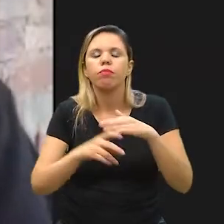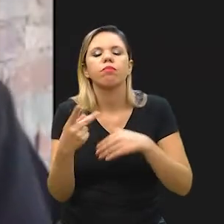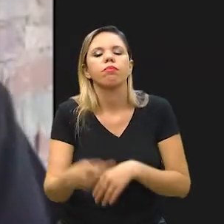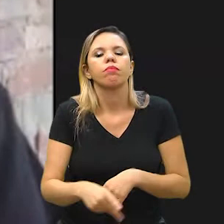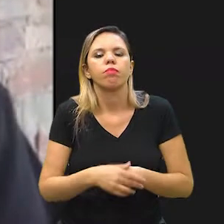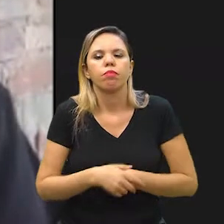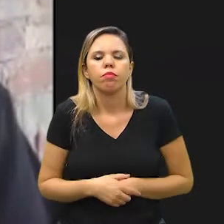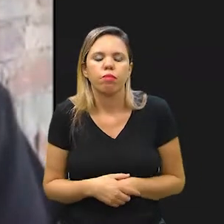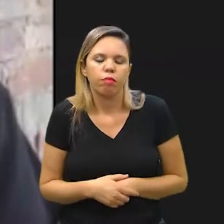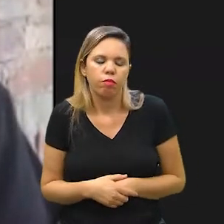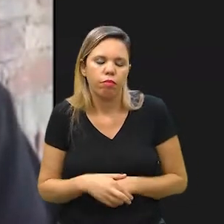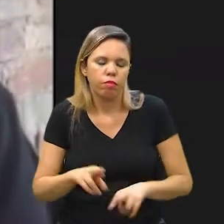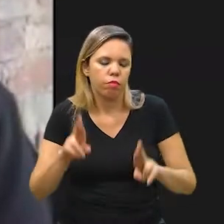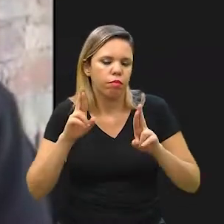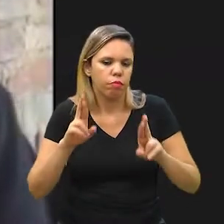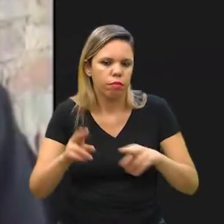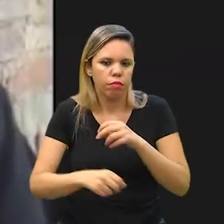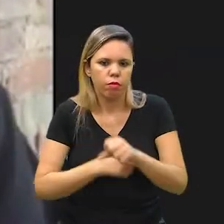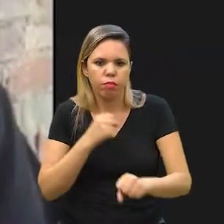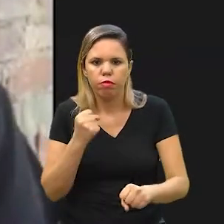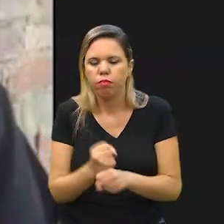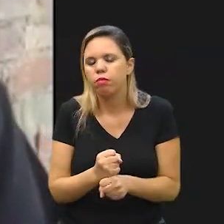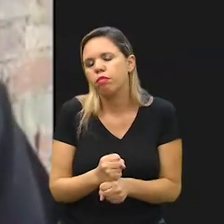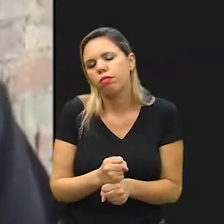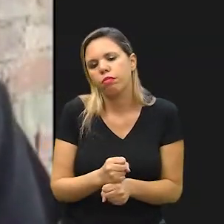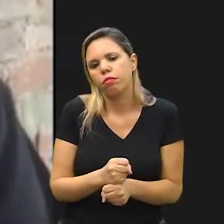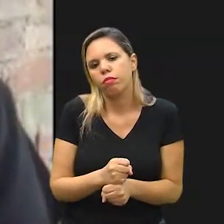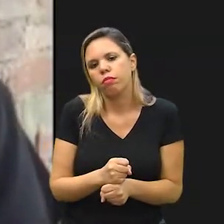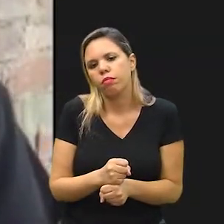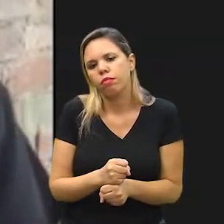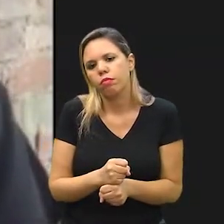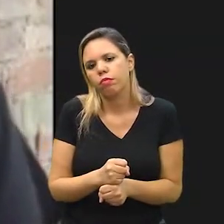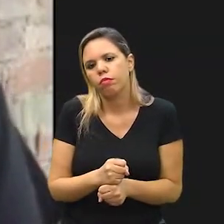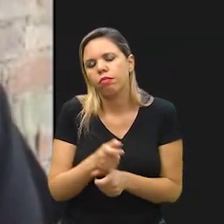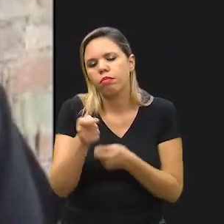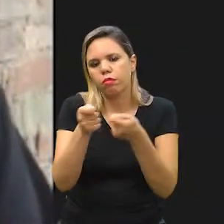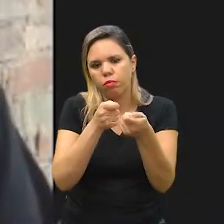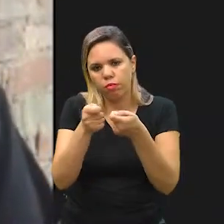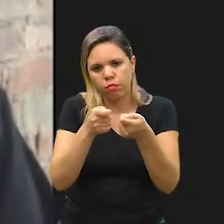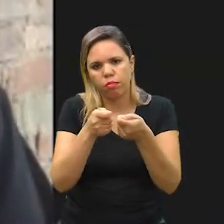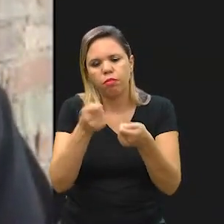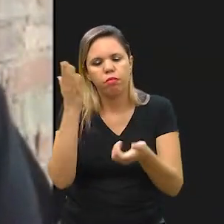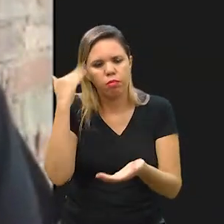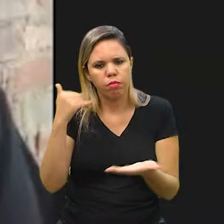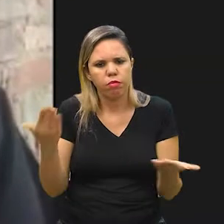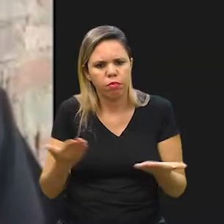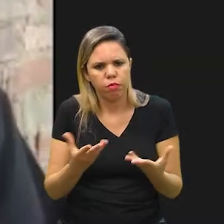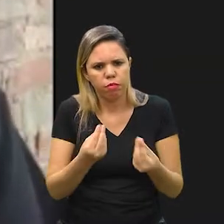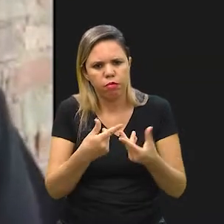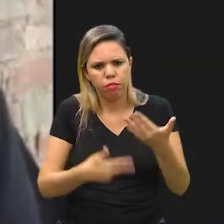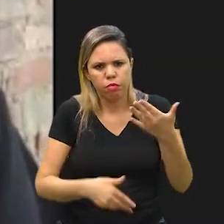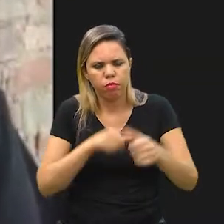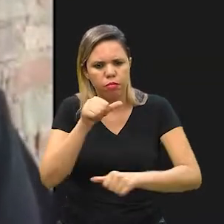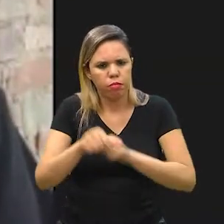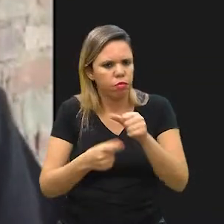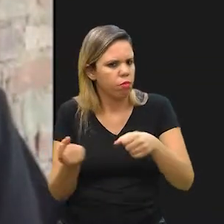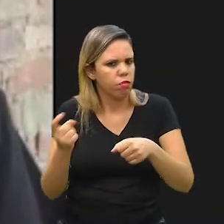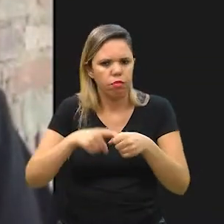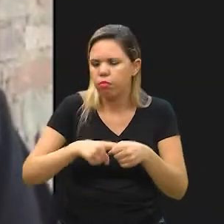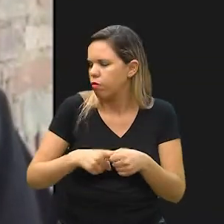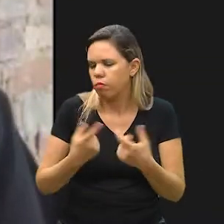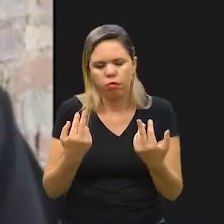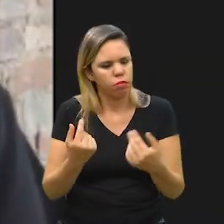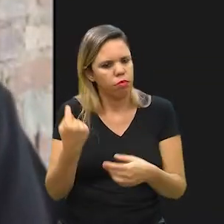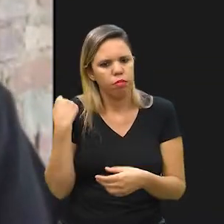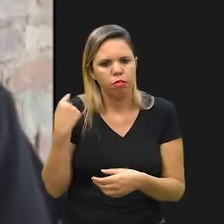Olha, eu espero que seja um ano mais, assim, estável, assim, né? Eu sei que agora muita coisa mudou, que não vai voltar mais a ser como